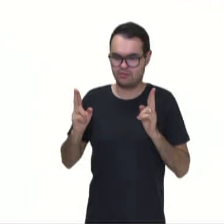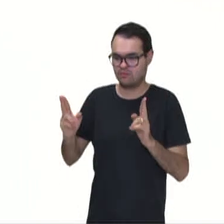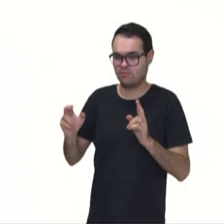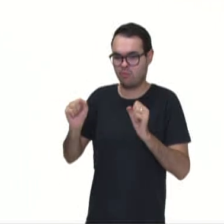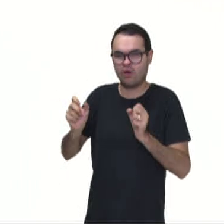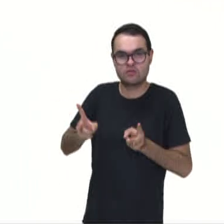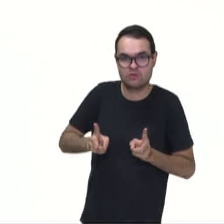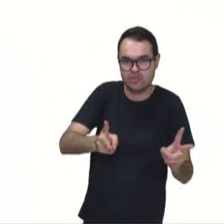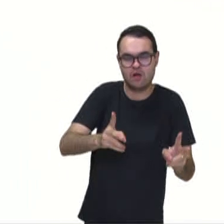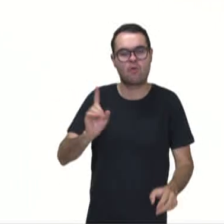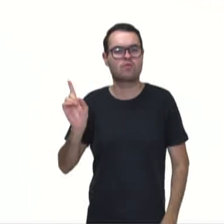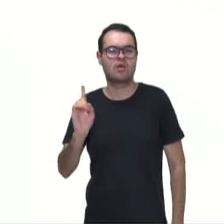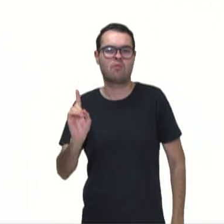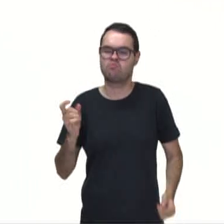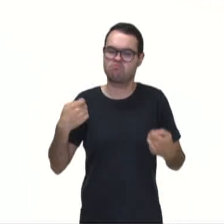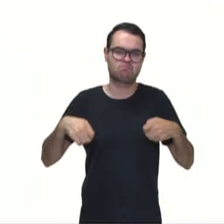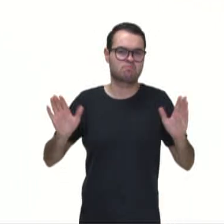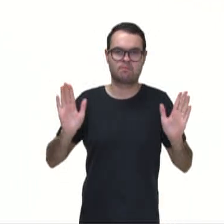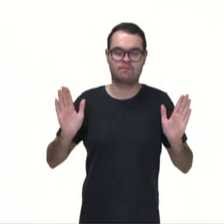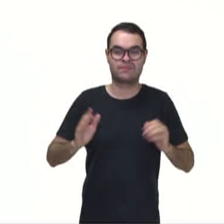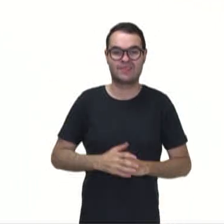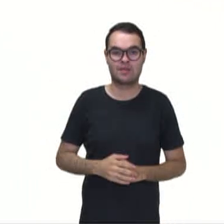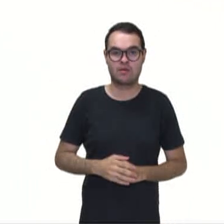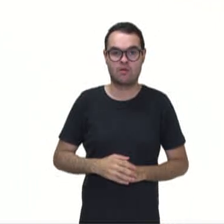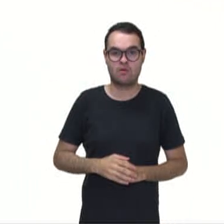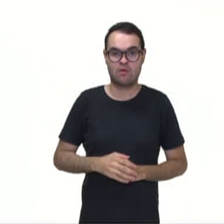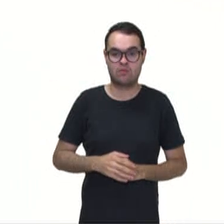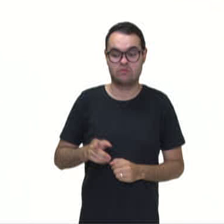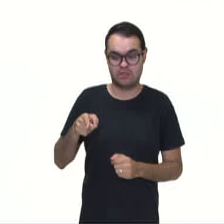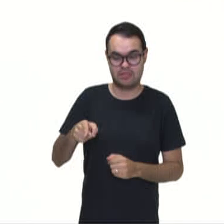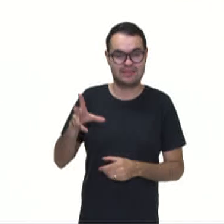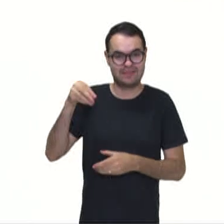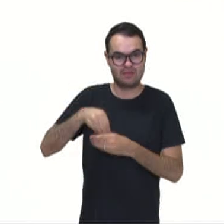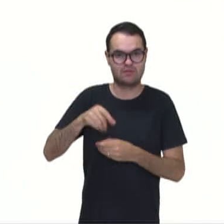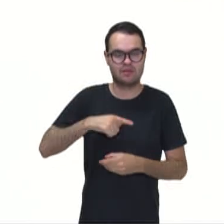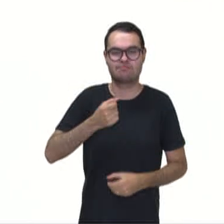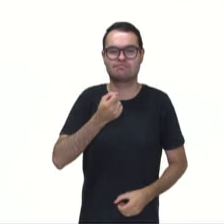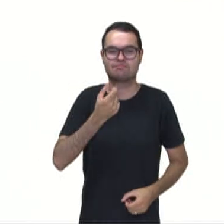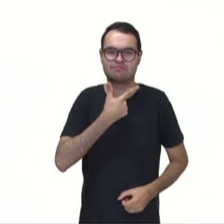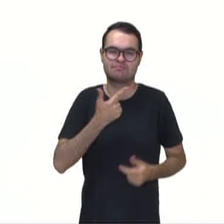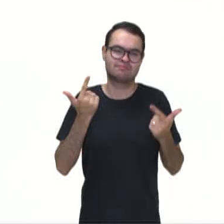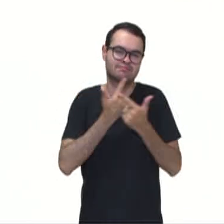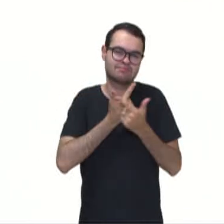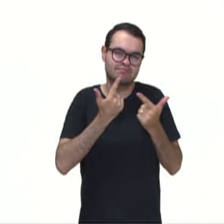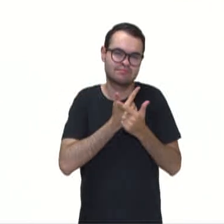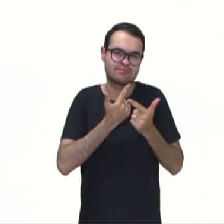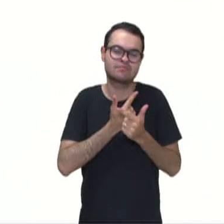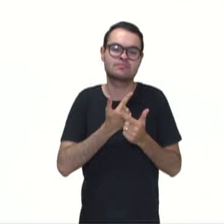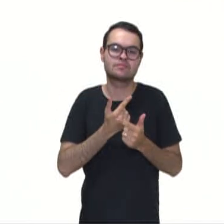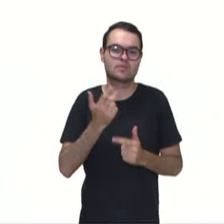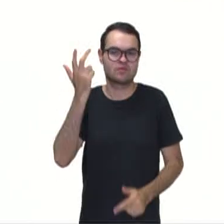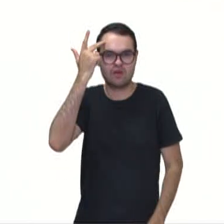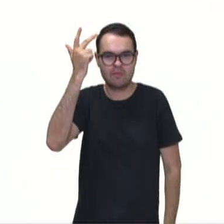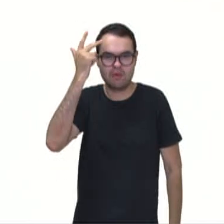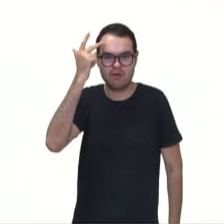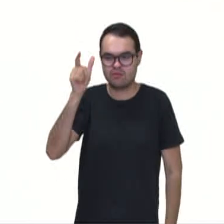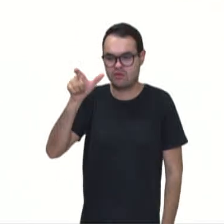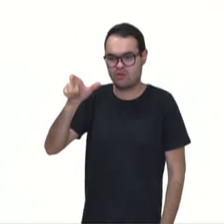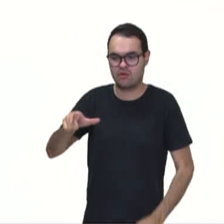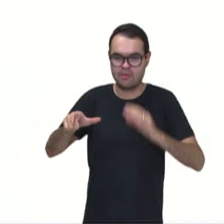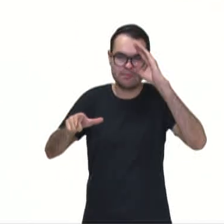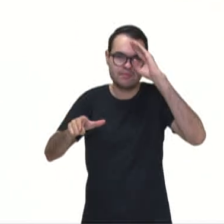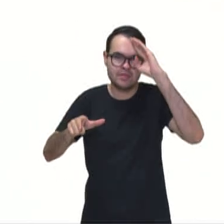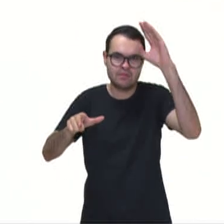não. A temática que predomina é humorística. É comum as tiras centrarem-se em um personagem principal